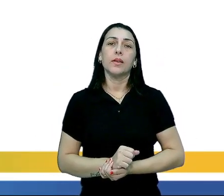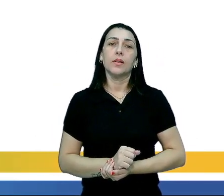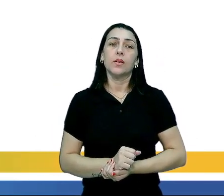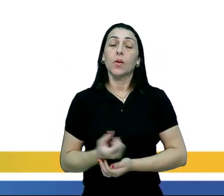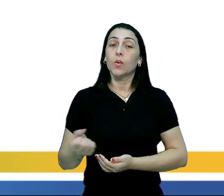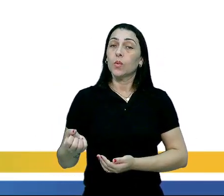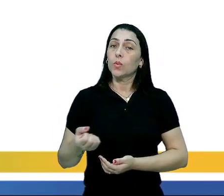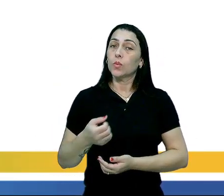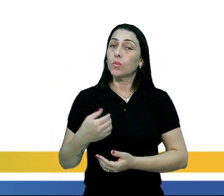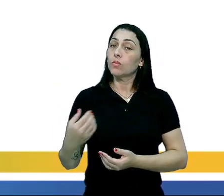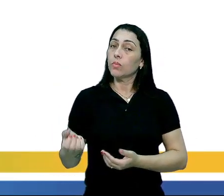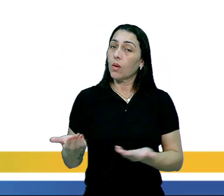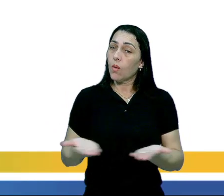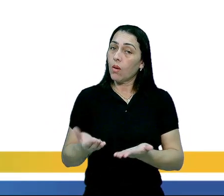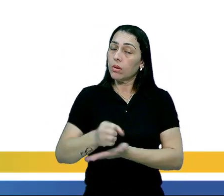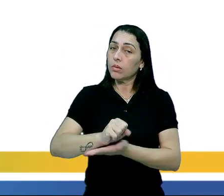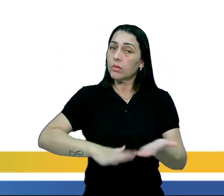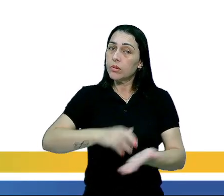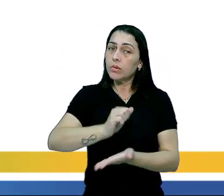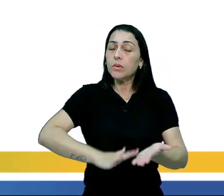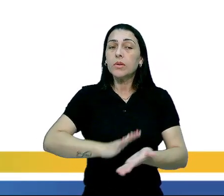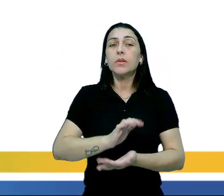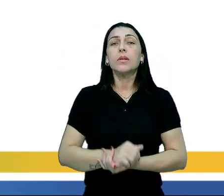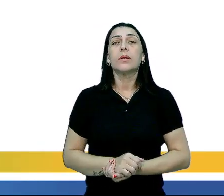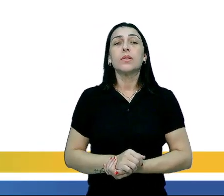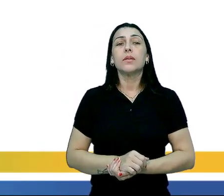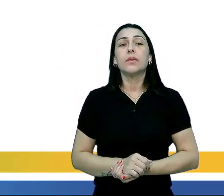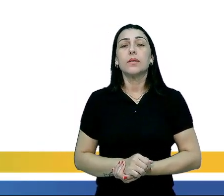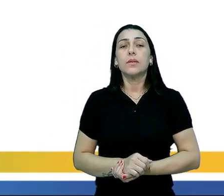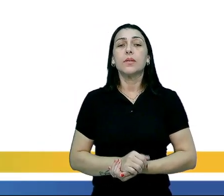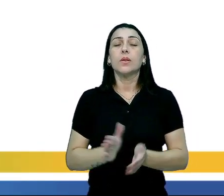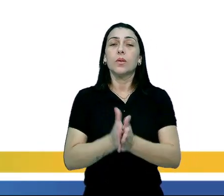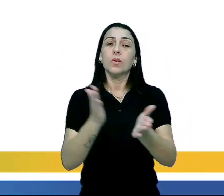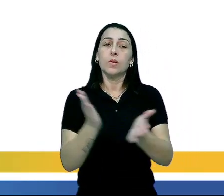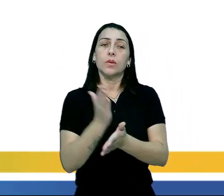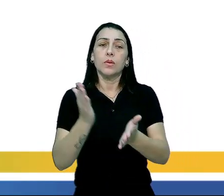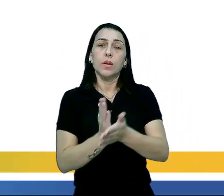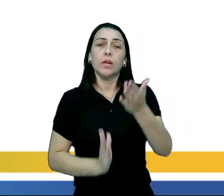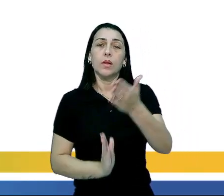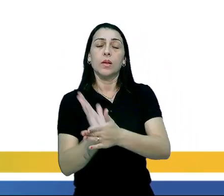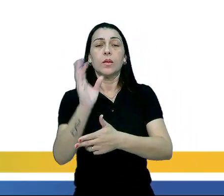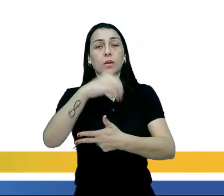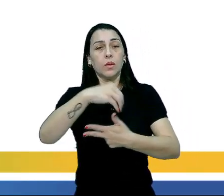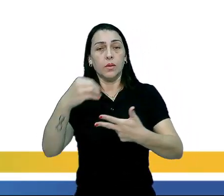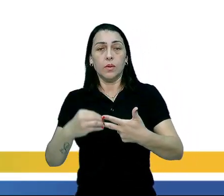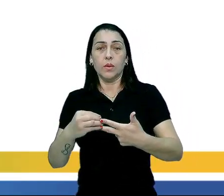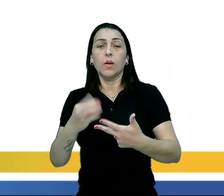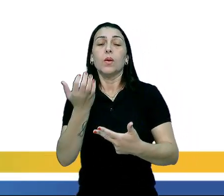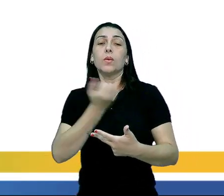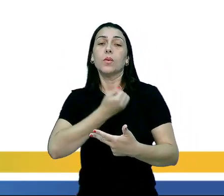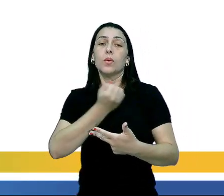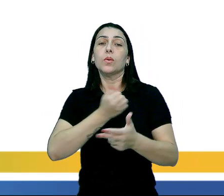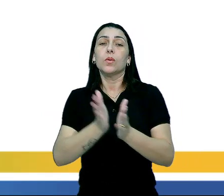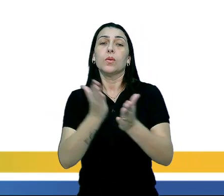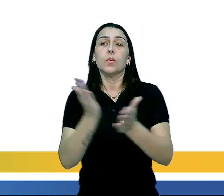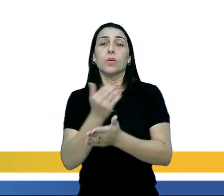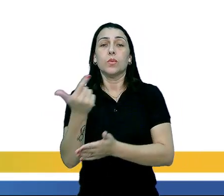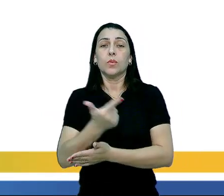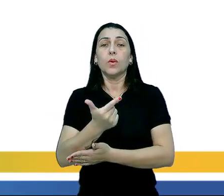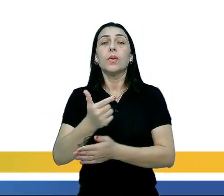Chegamos no nosso exercício. O nosso exercício ele está no livro Resolva Enem, o livro número 2, da